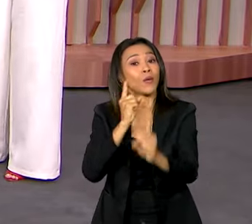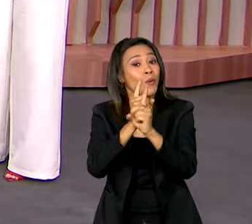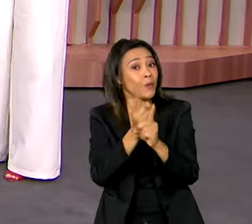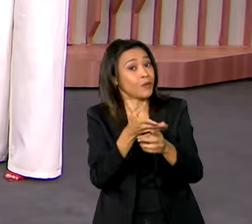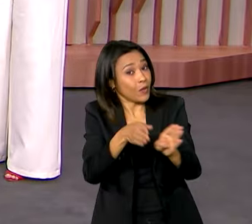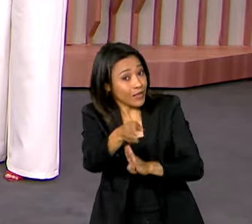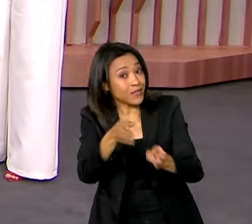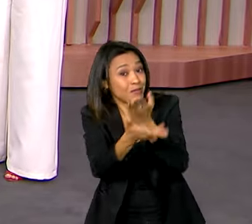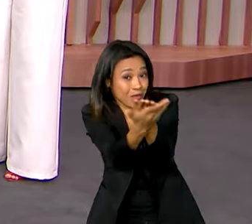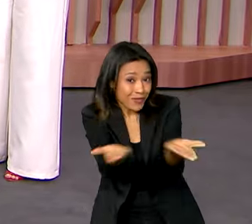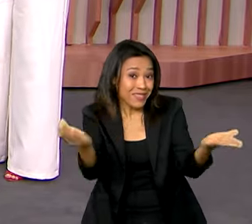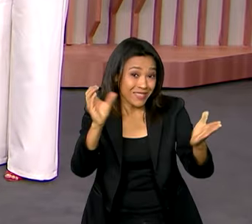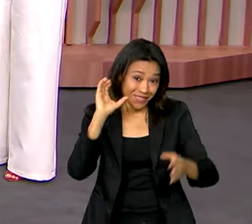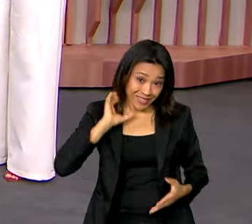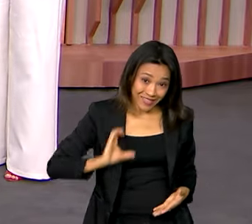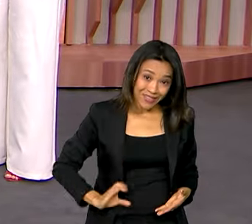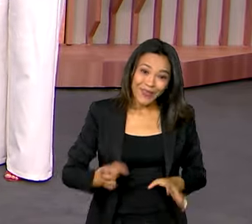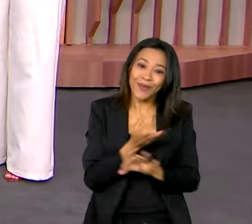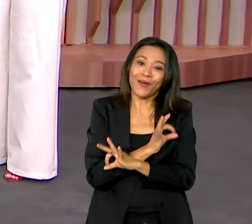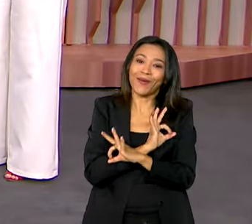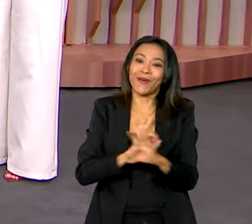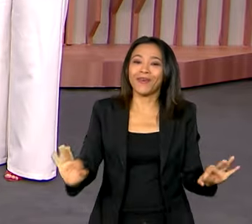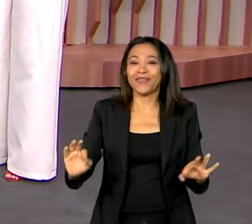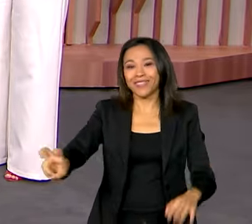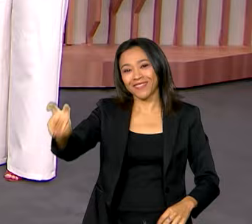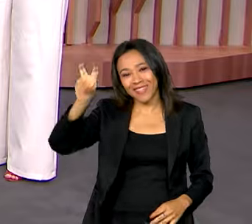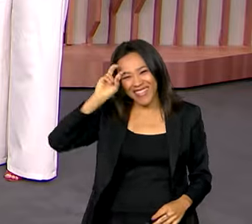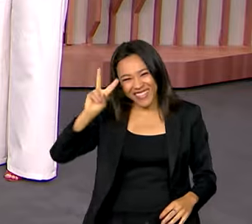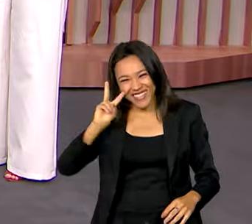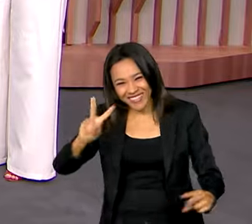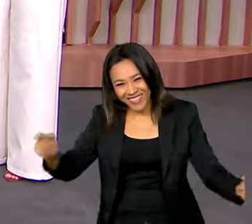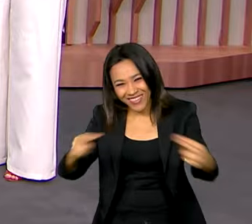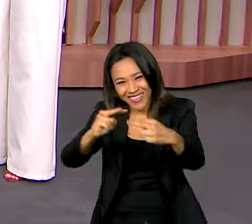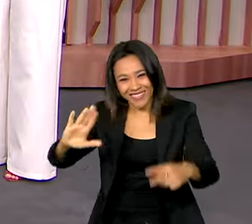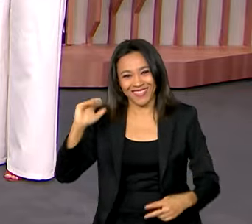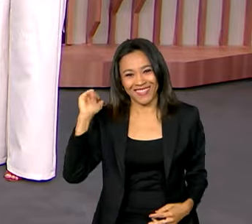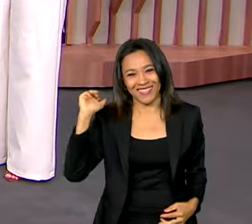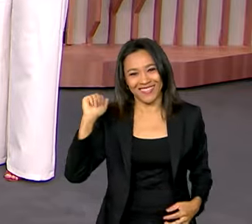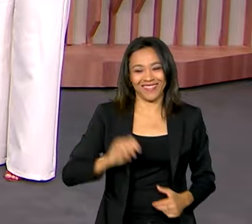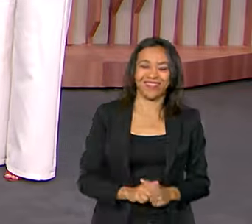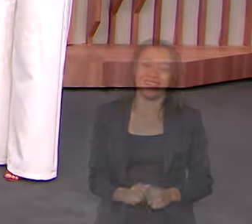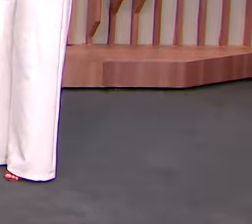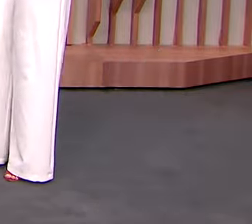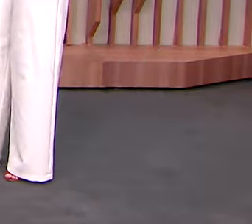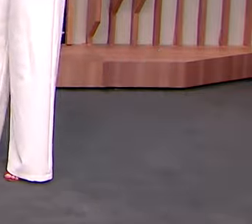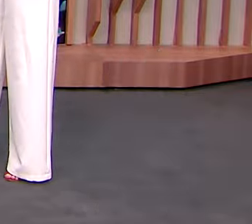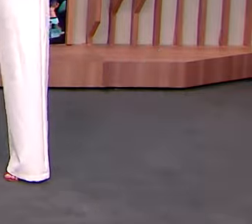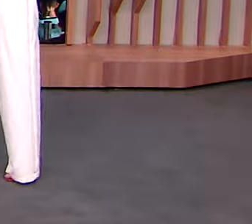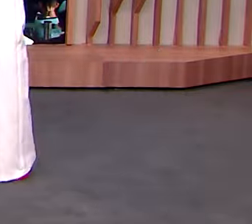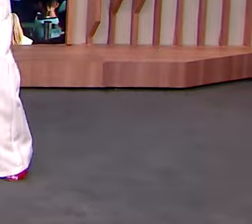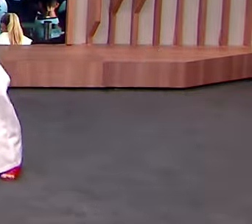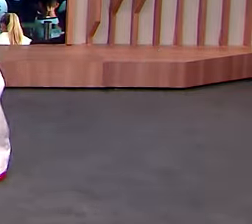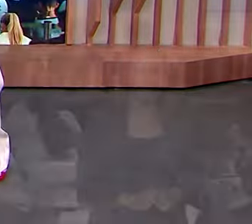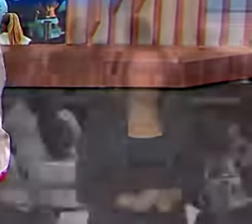você, cidadão. Uma ótima quinta-feira e até a próxima. Tchau. Tchau.